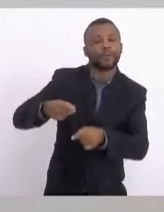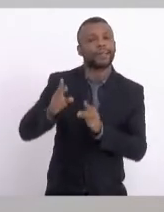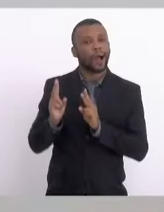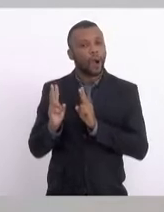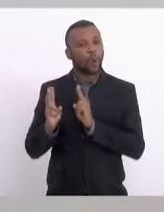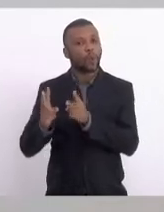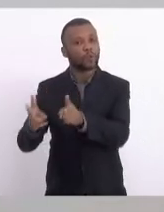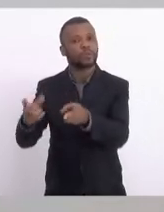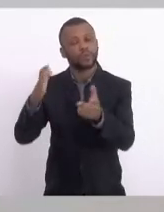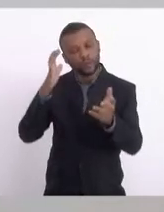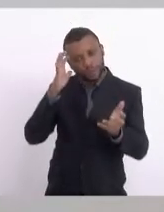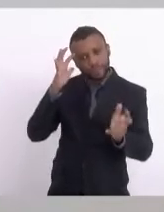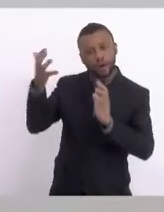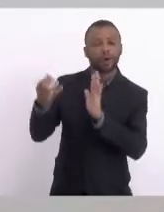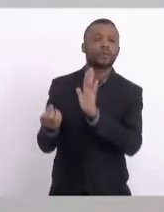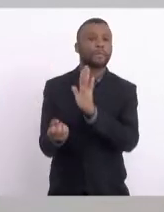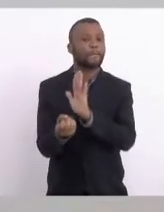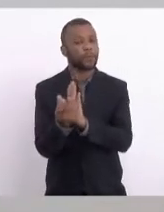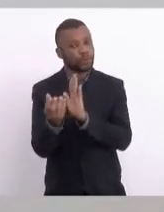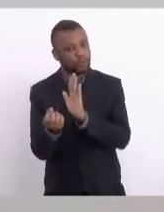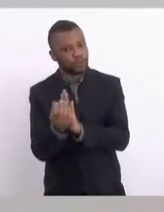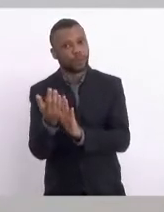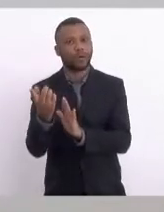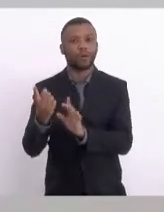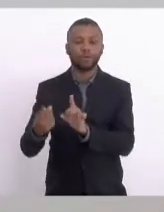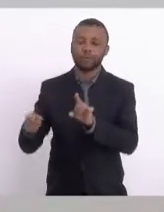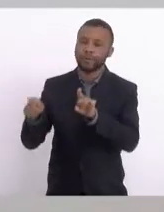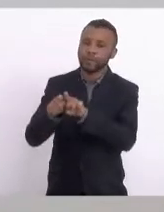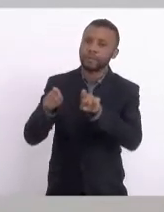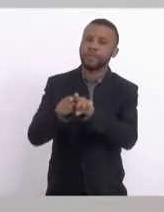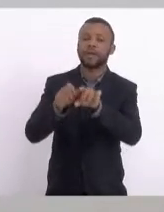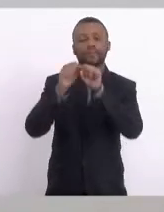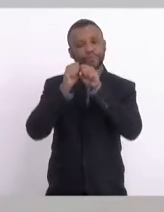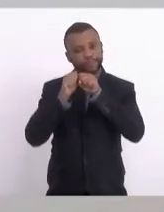suas condições de produção e reprodução.